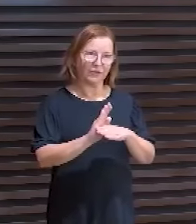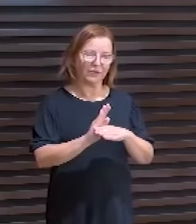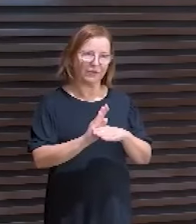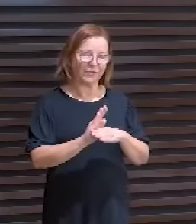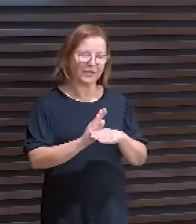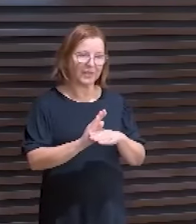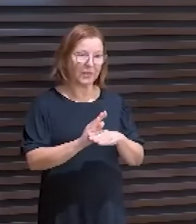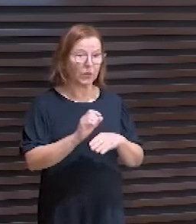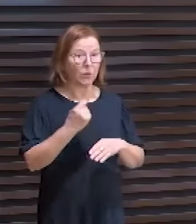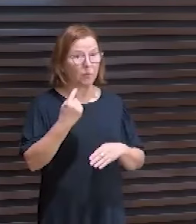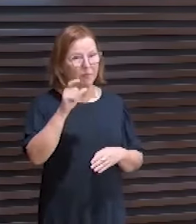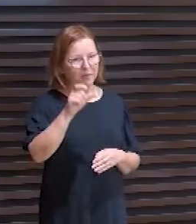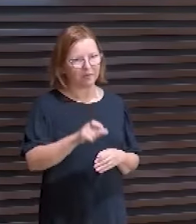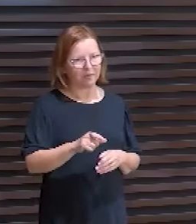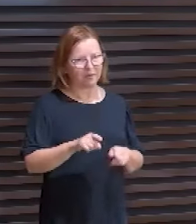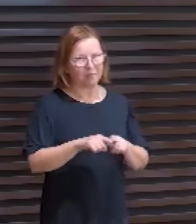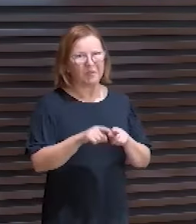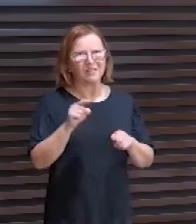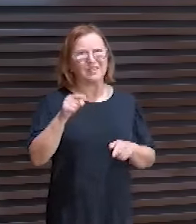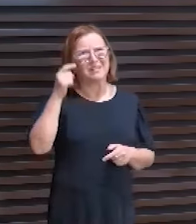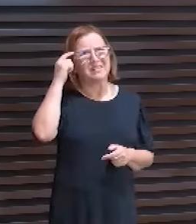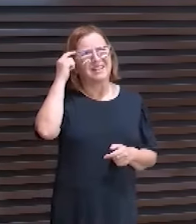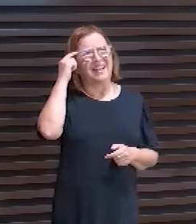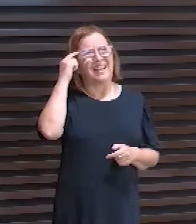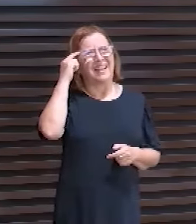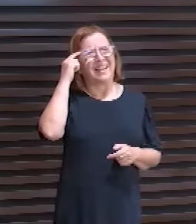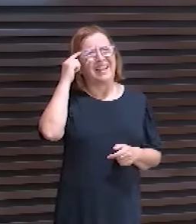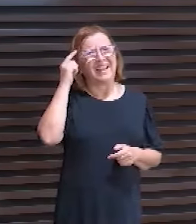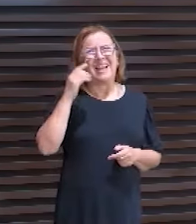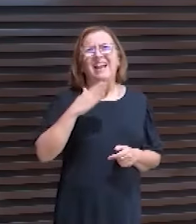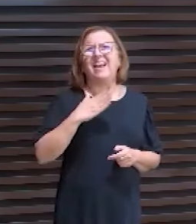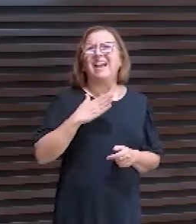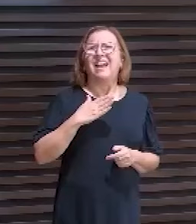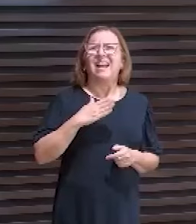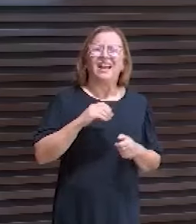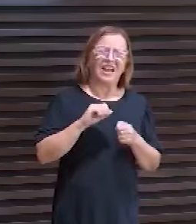esa aí vai fazer falta você vai tá querendo trocar de carro